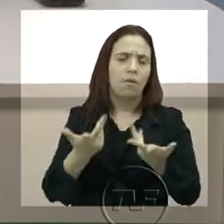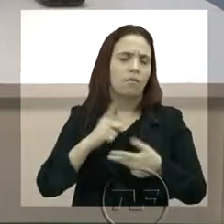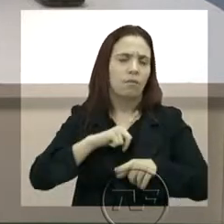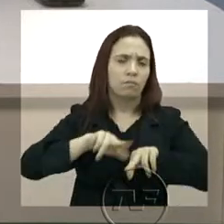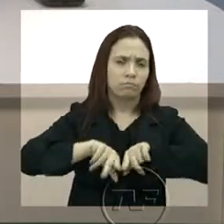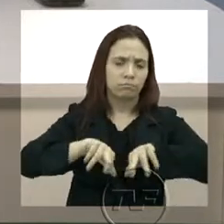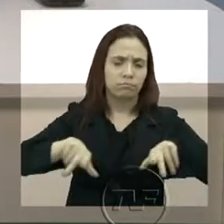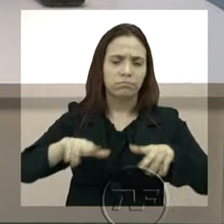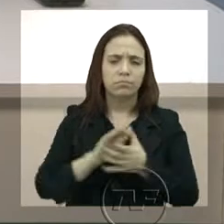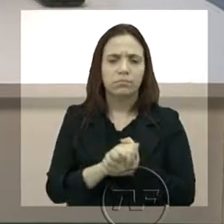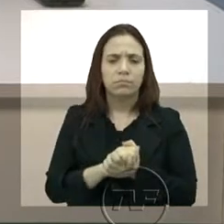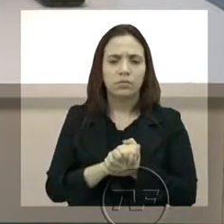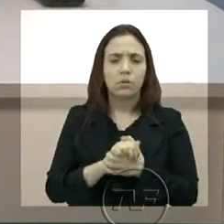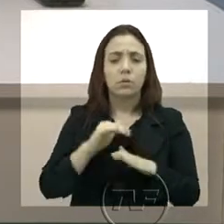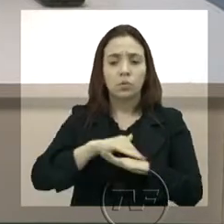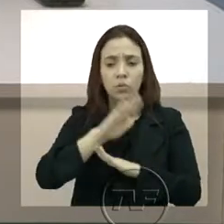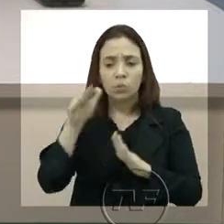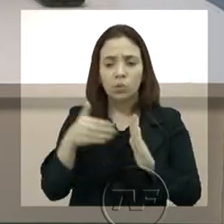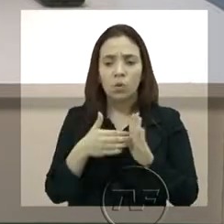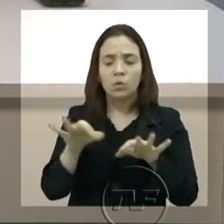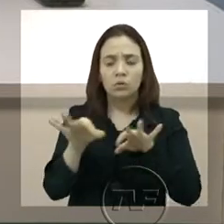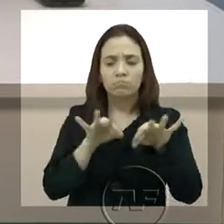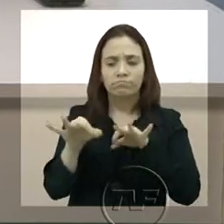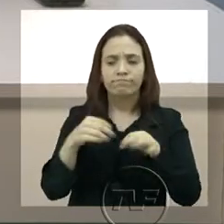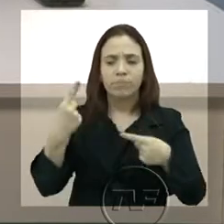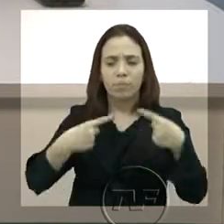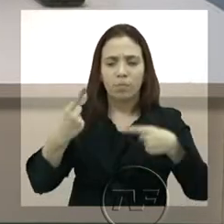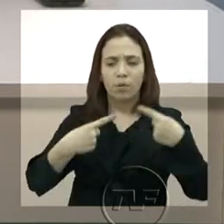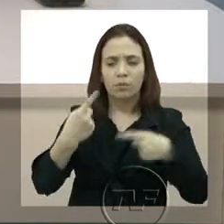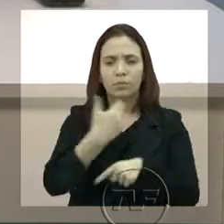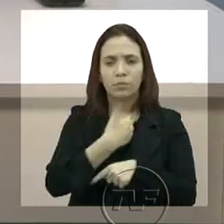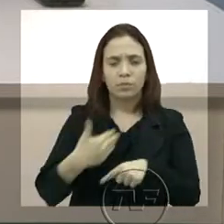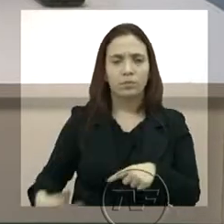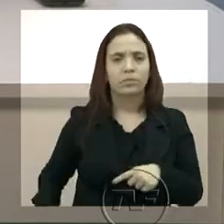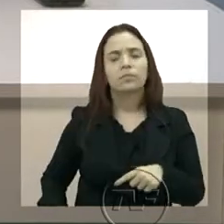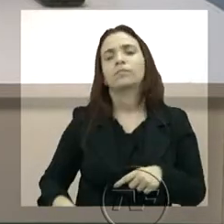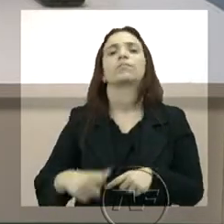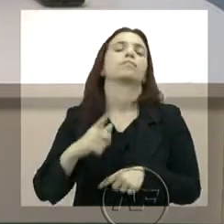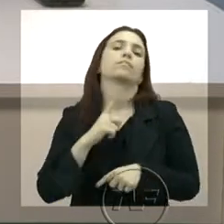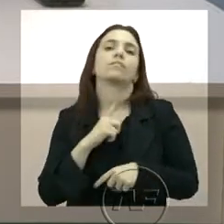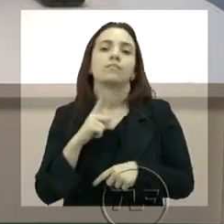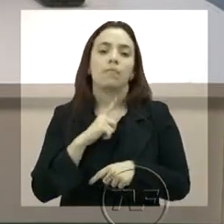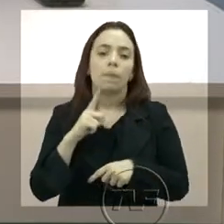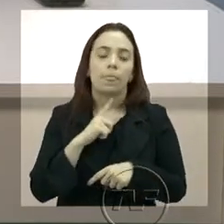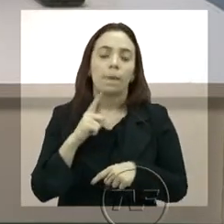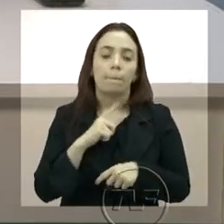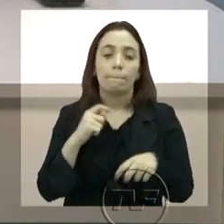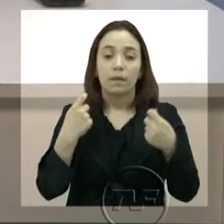todo o planejamento das políticas públicas, né, estas operações urbanas consorciadas,